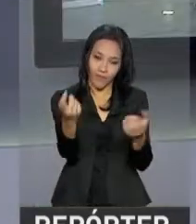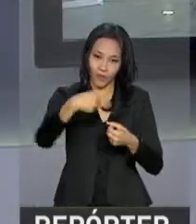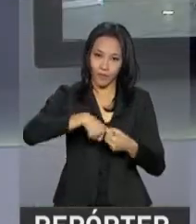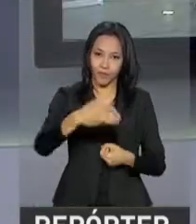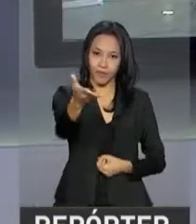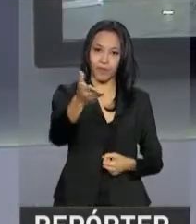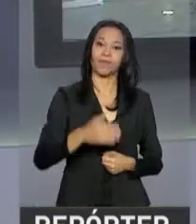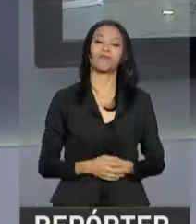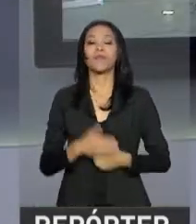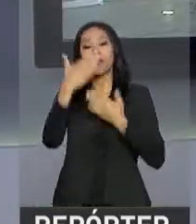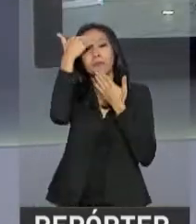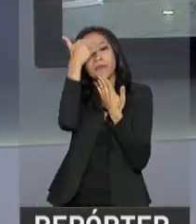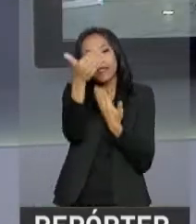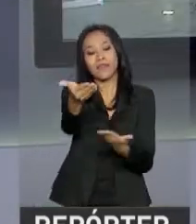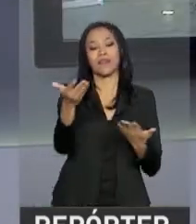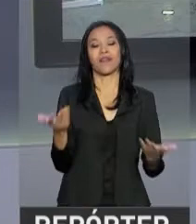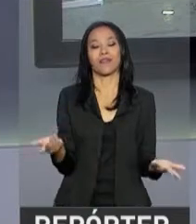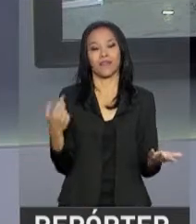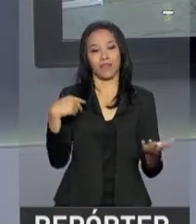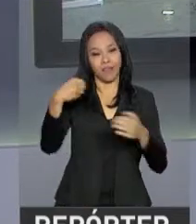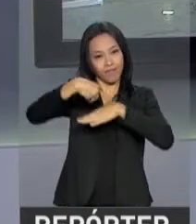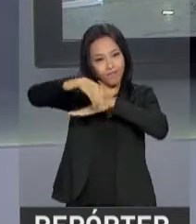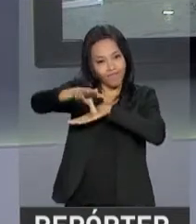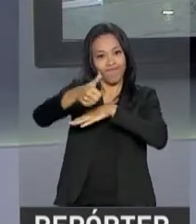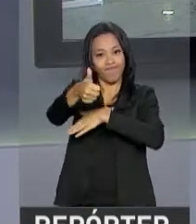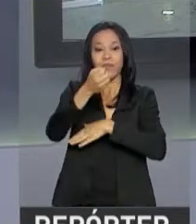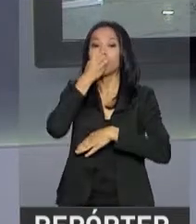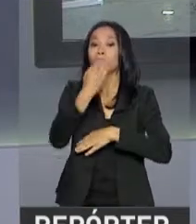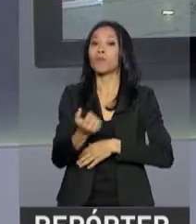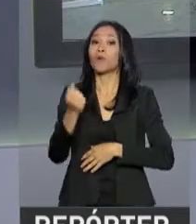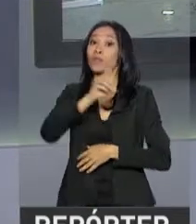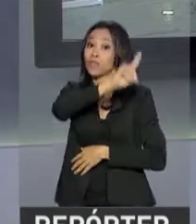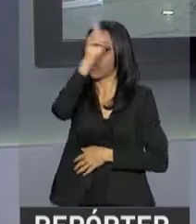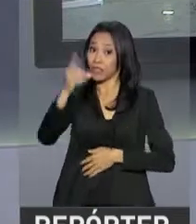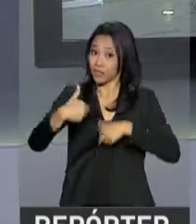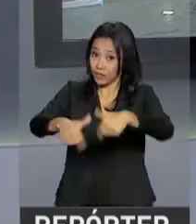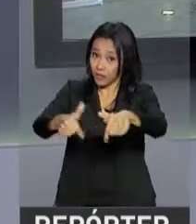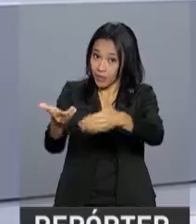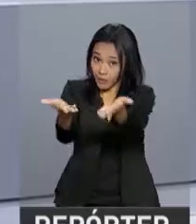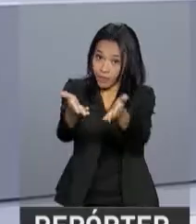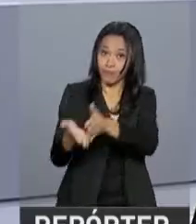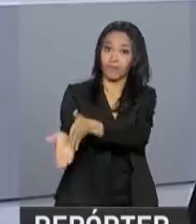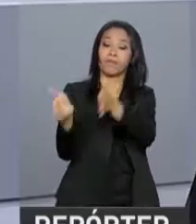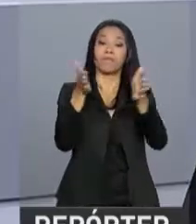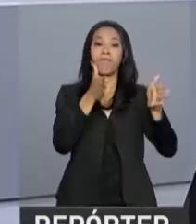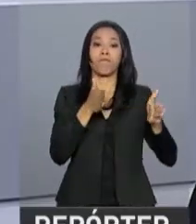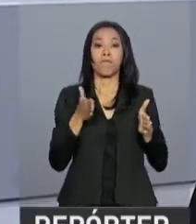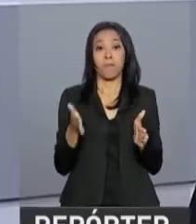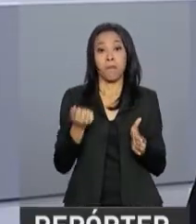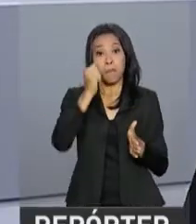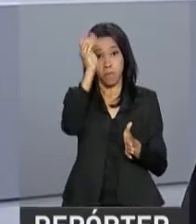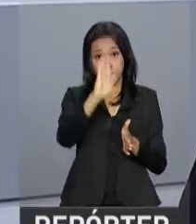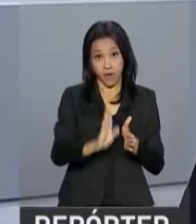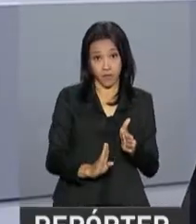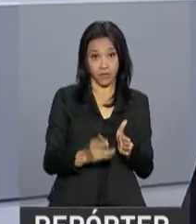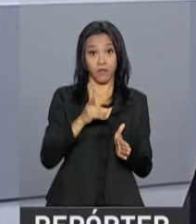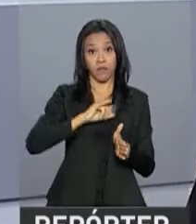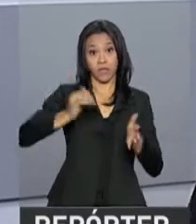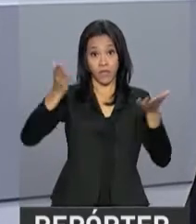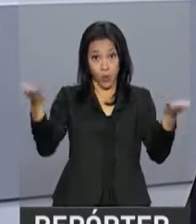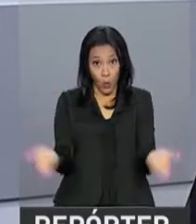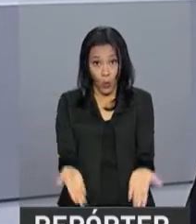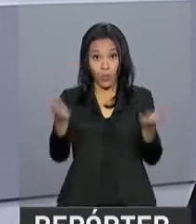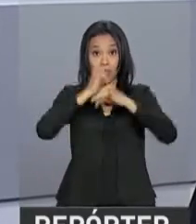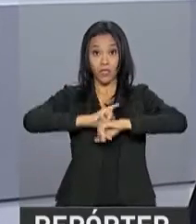você muito obrigada luana pelas suas informações um bom dia de trabalho pra você o brasil será declarado